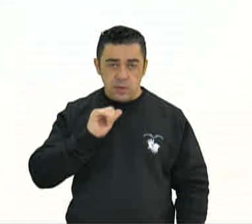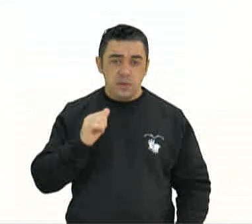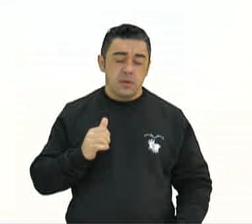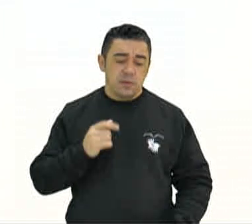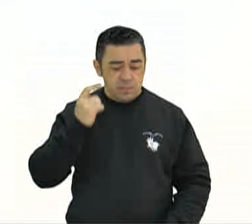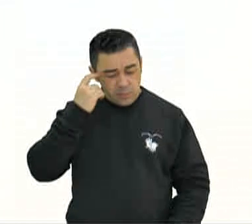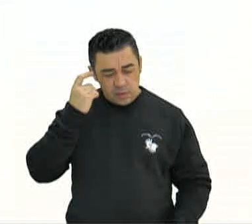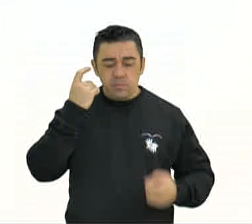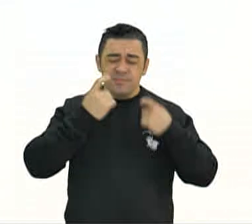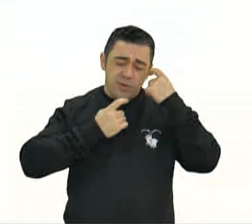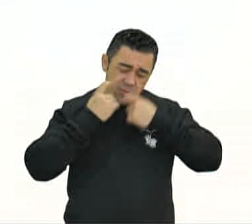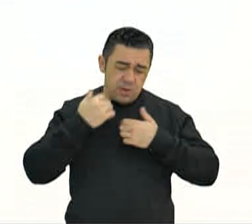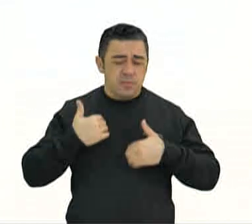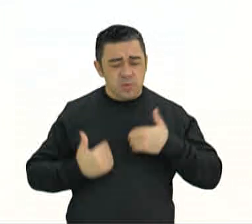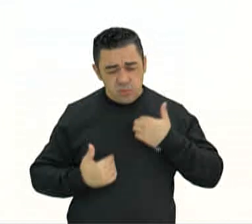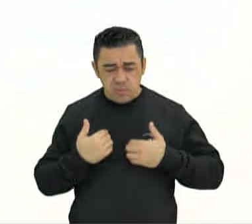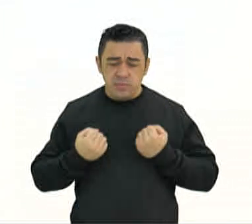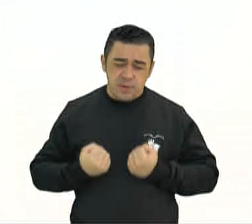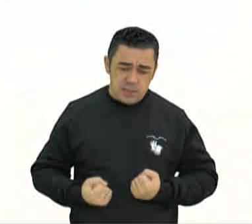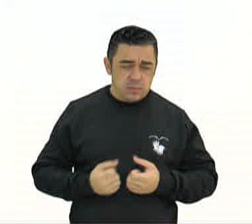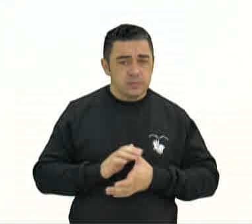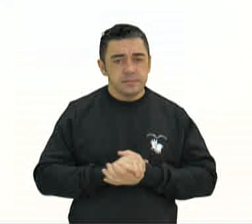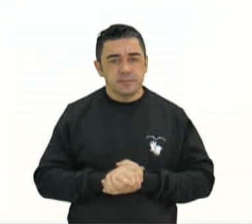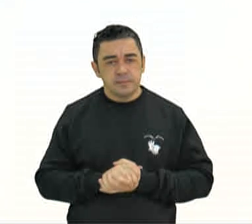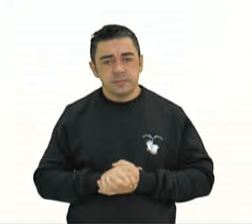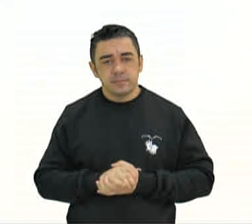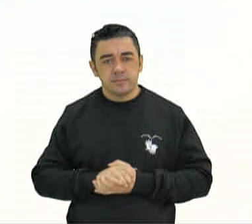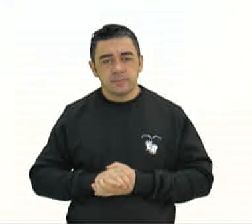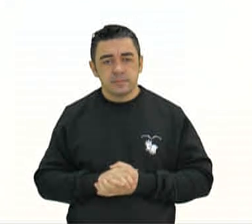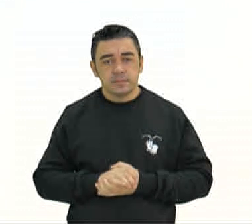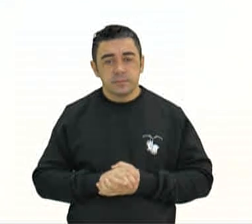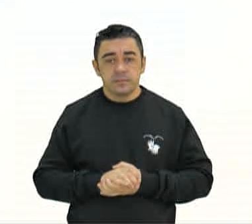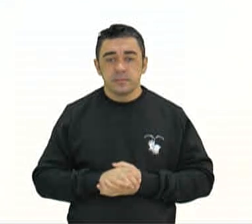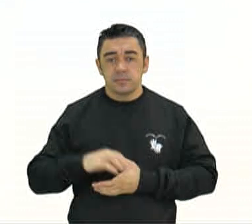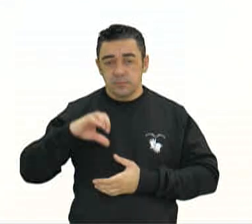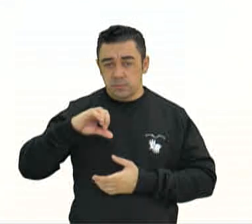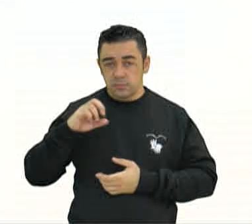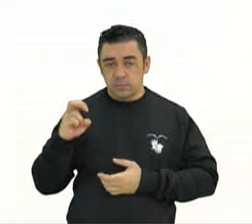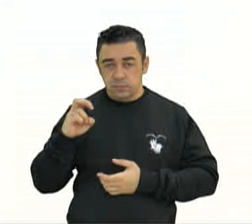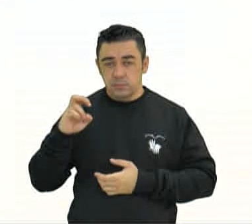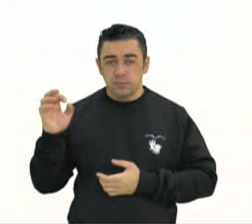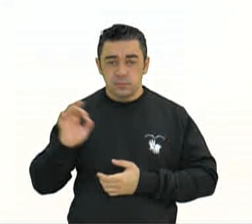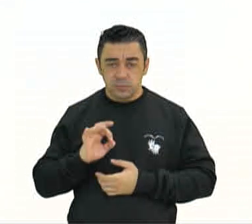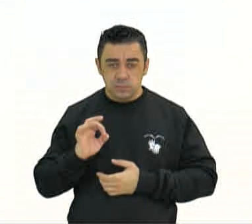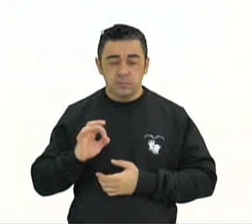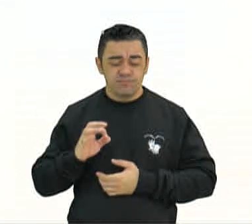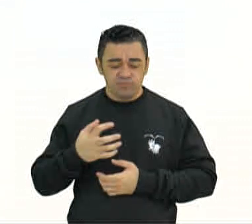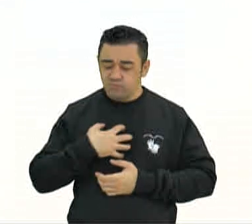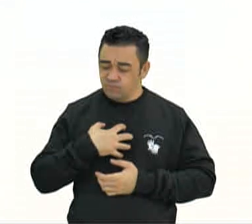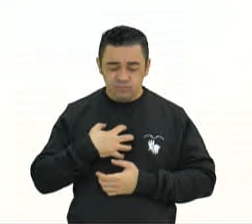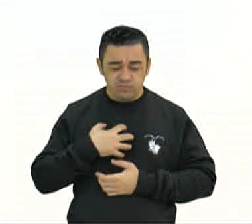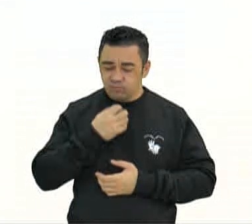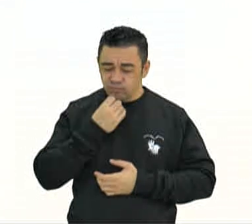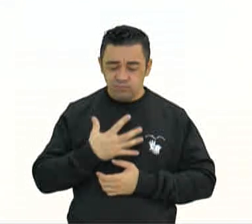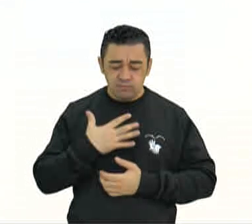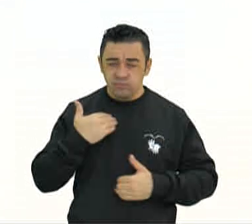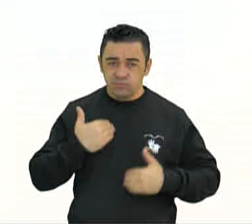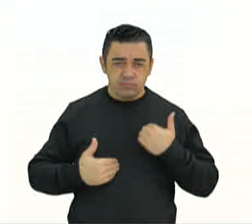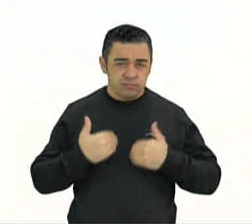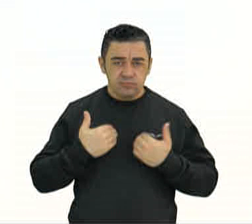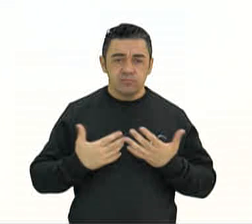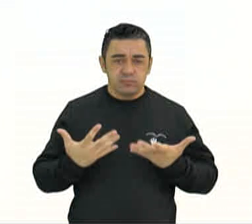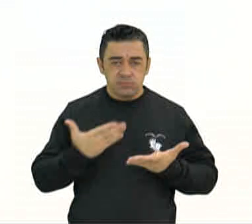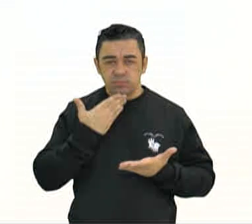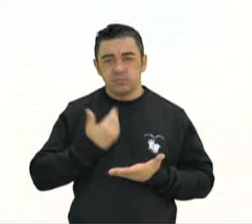dizem preocupadas com seu peso corporal, sendo que 95% se sentem insatisfeitas com seu